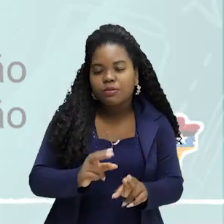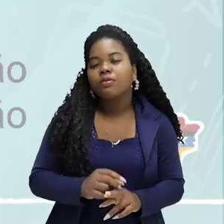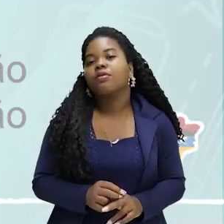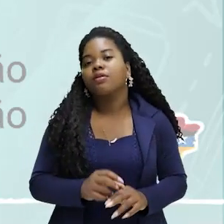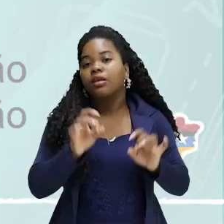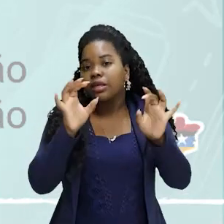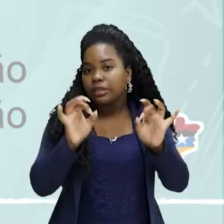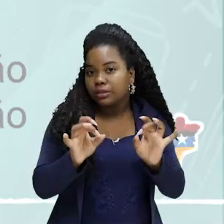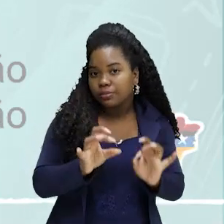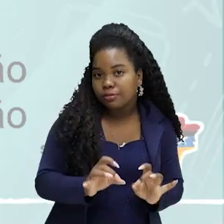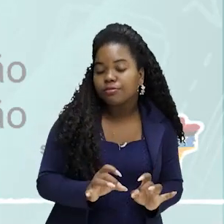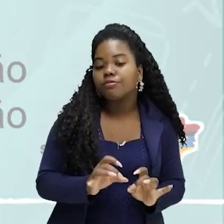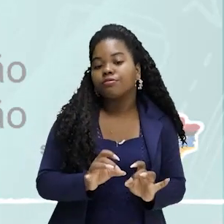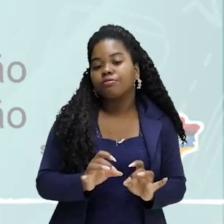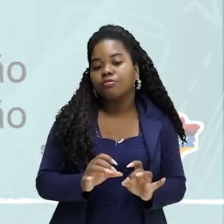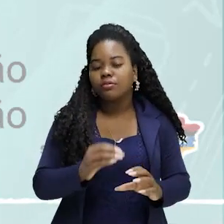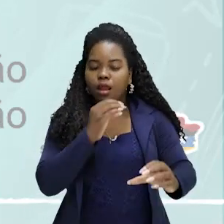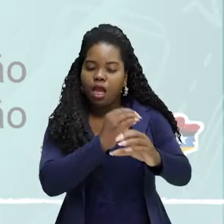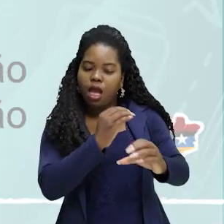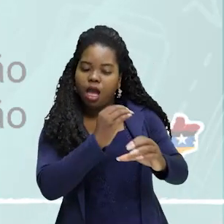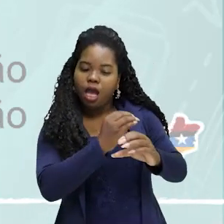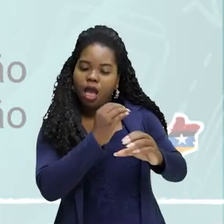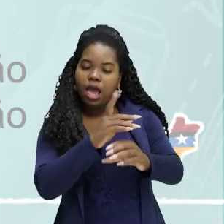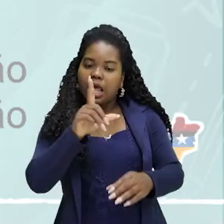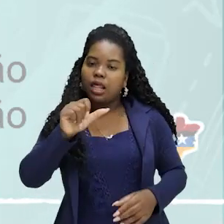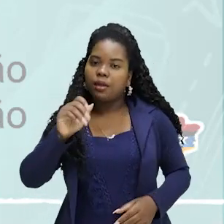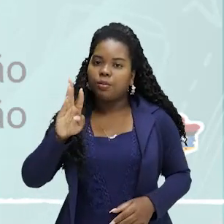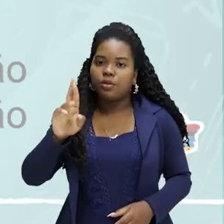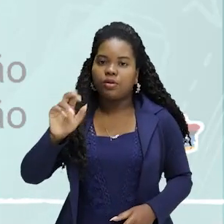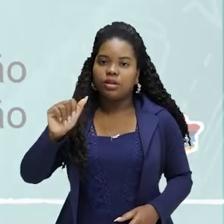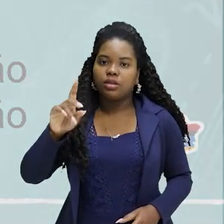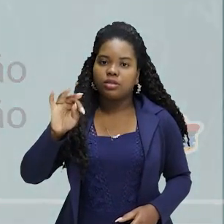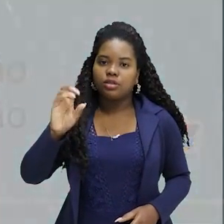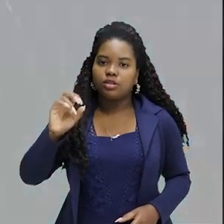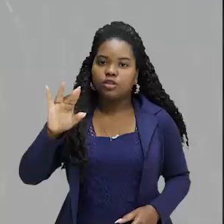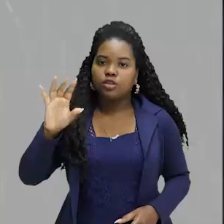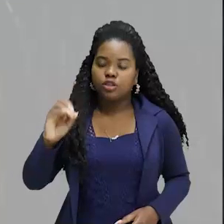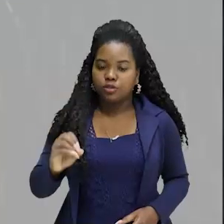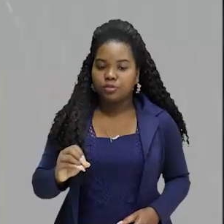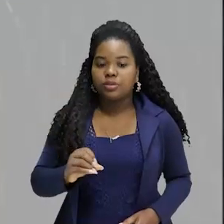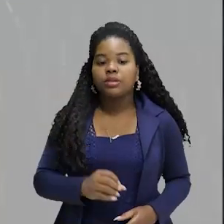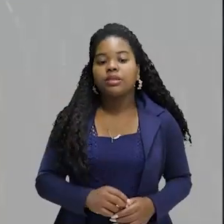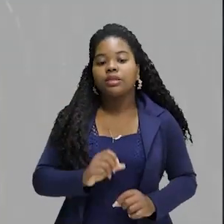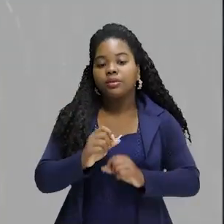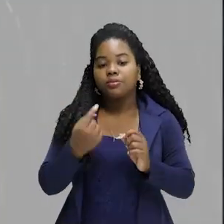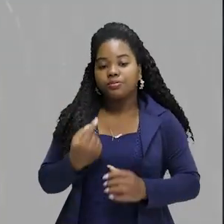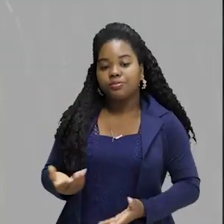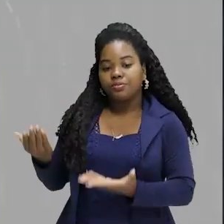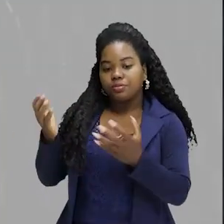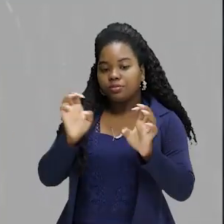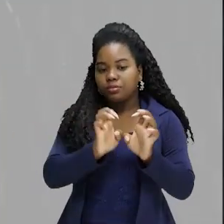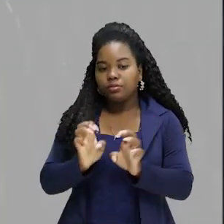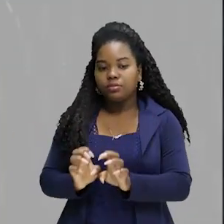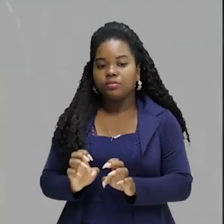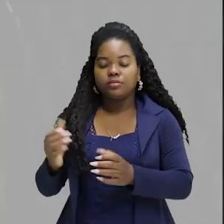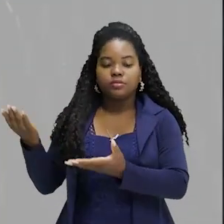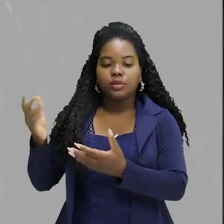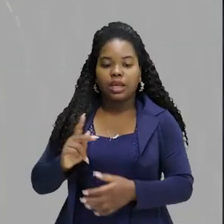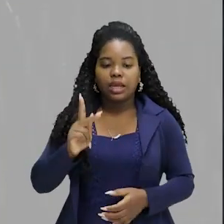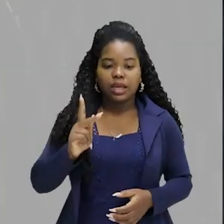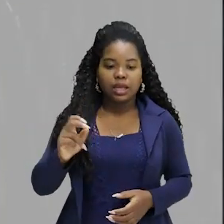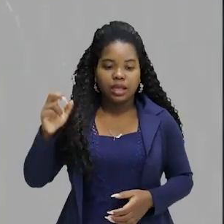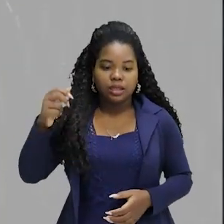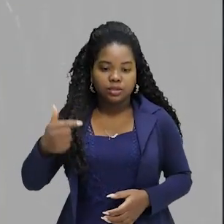em laboratório, é o permanganato de potássio, o KMnO4, e o dicromato